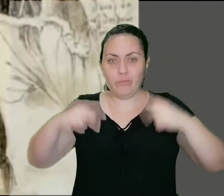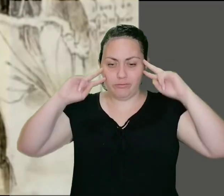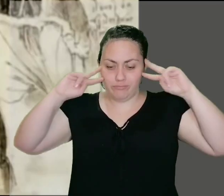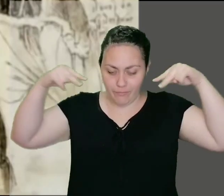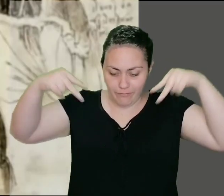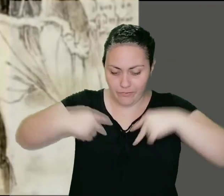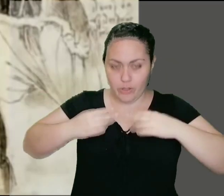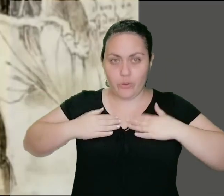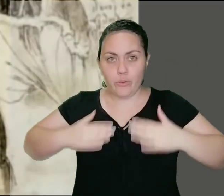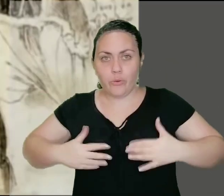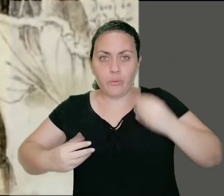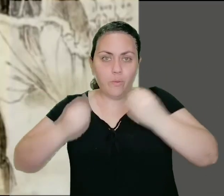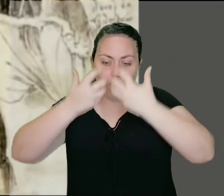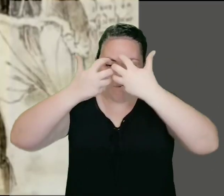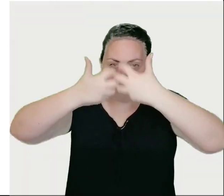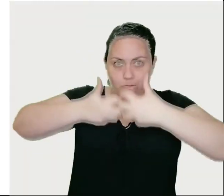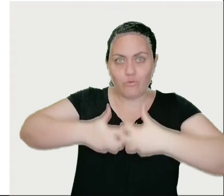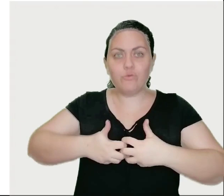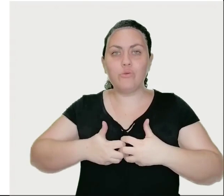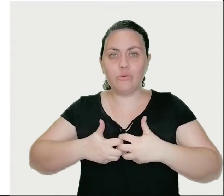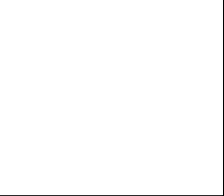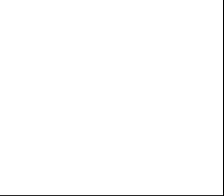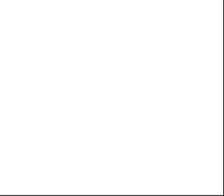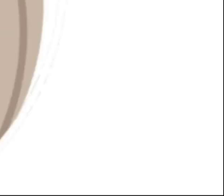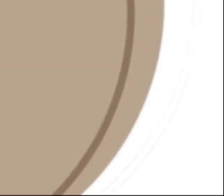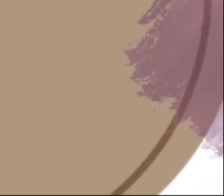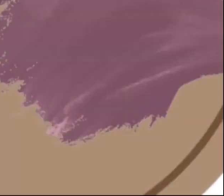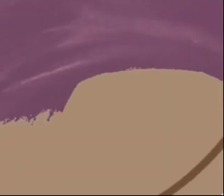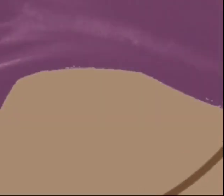corpo e de entender o funcionamento da máquina humana.